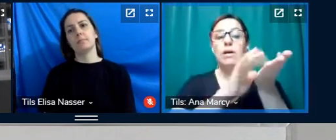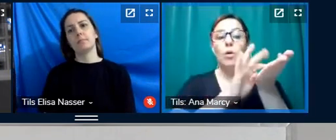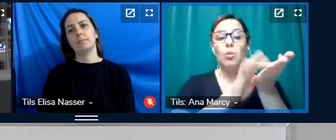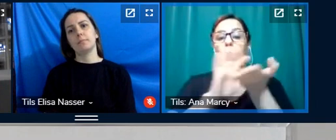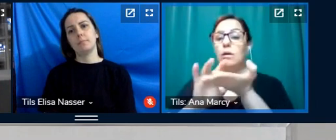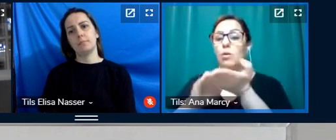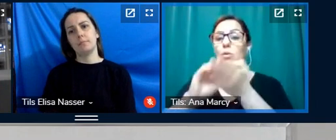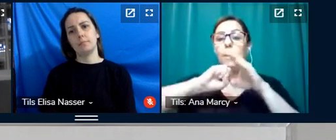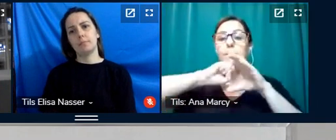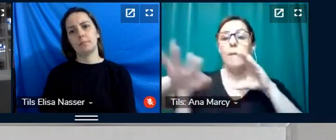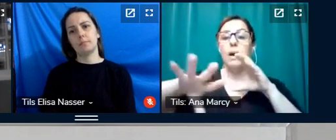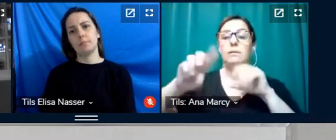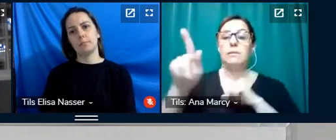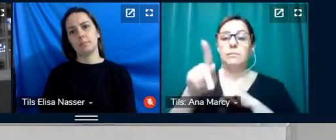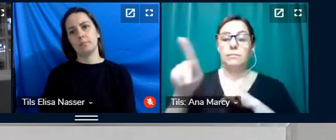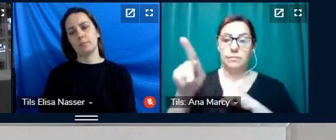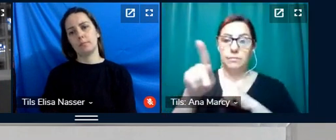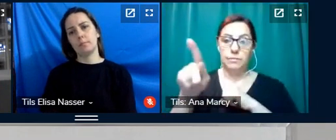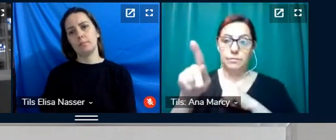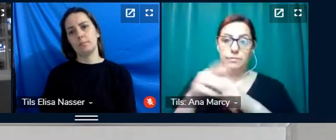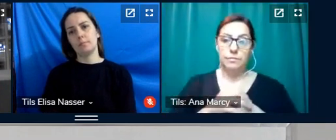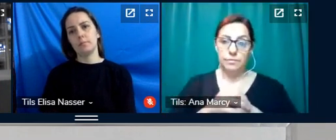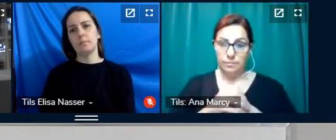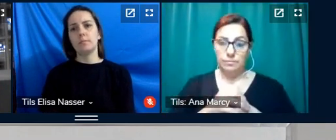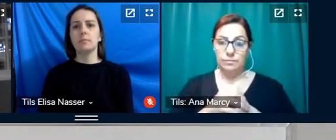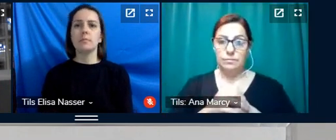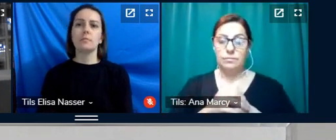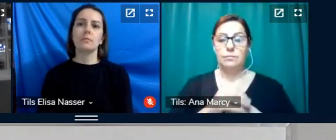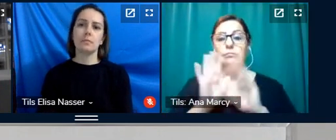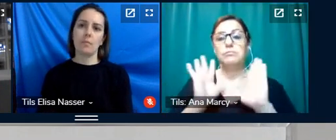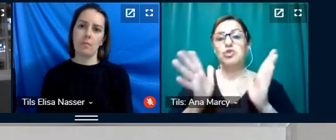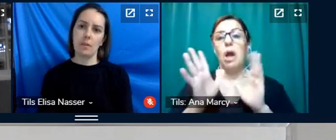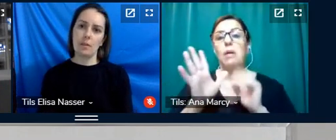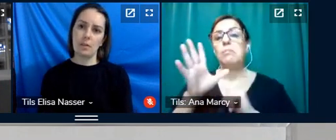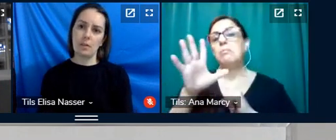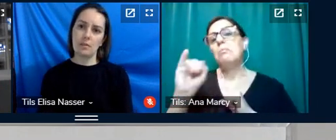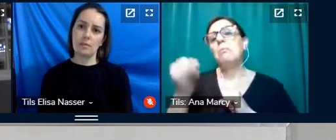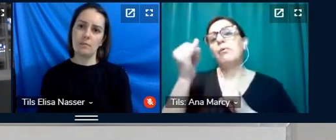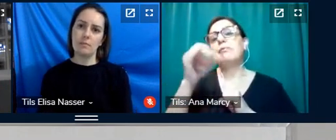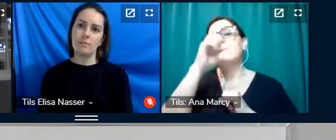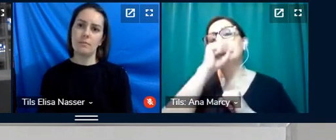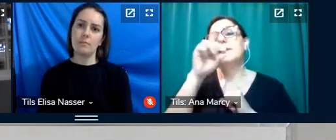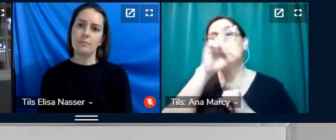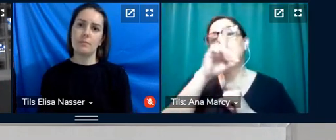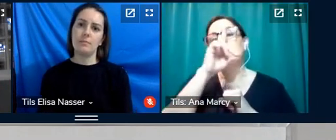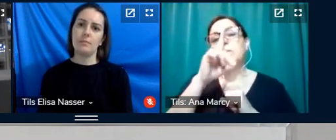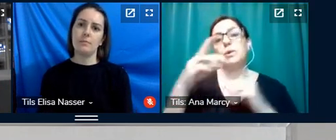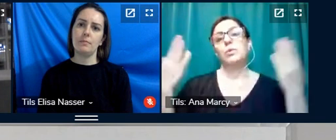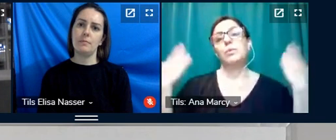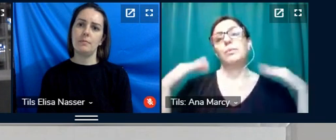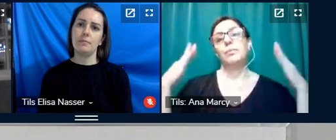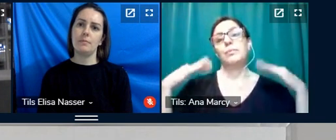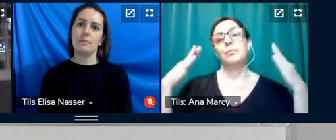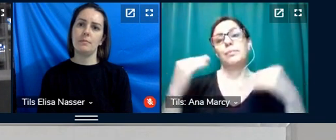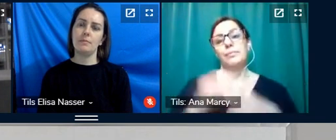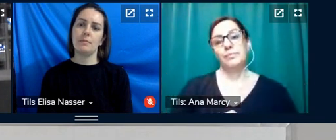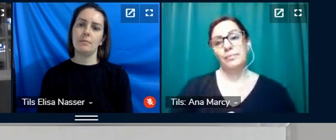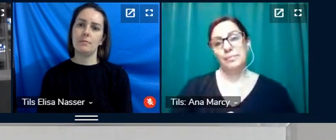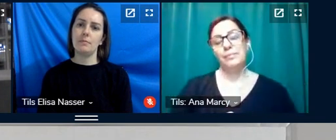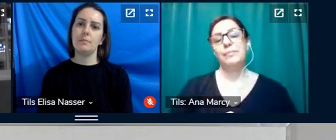Já se livra e sai pro abraço. Fim de semana. Tá, tá bem?